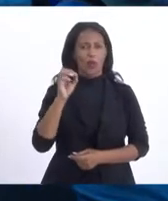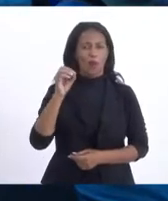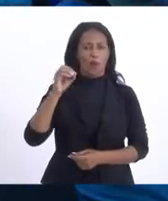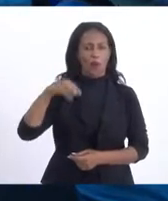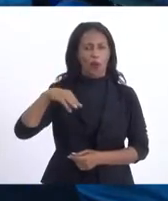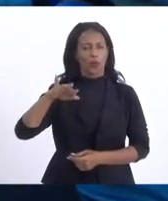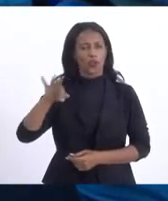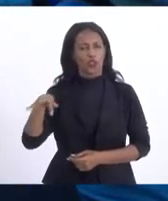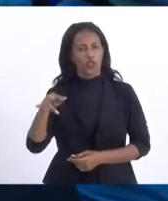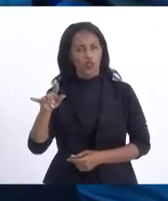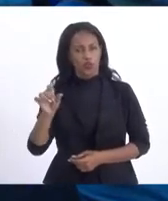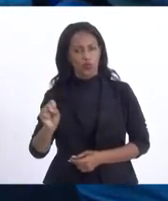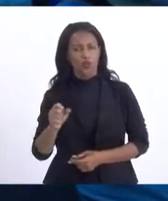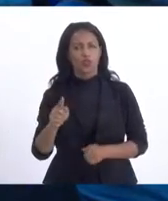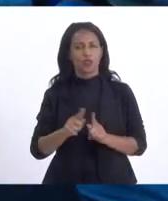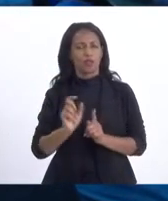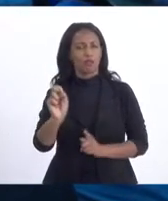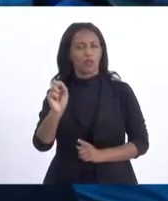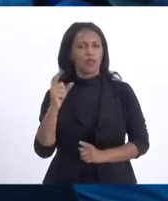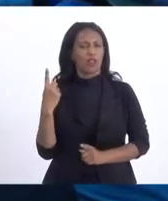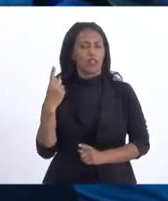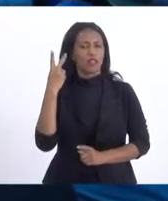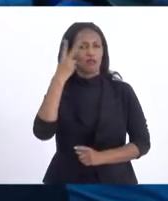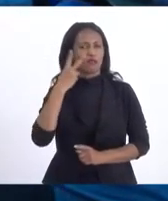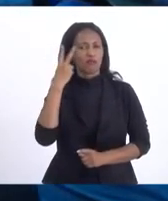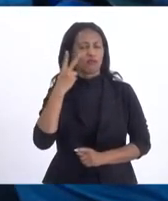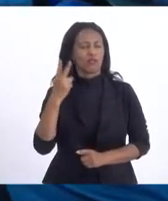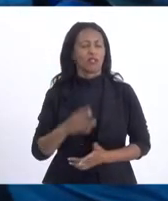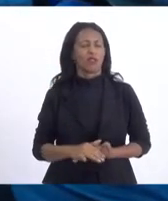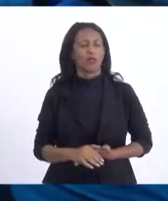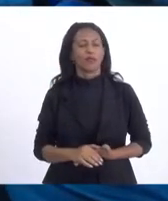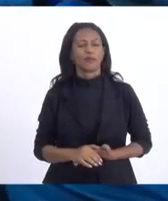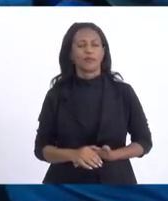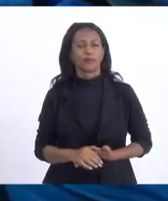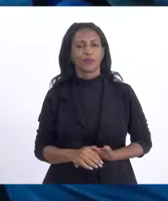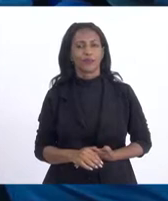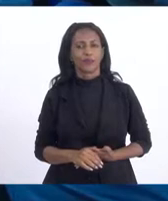Lei, também ex-vereador, José Luiz Rezende, vereador de Bom Jesus,